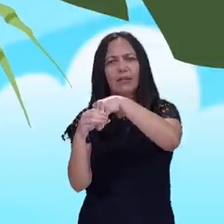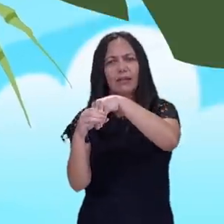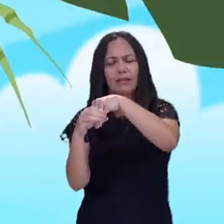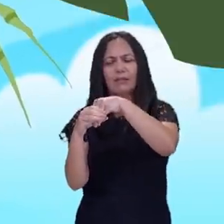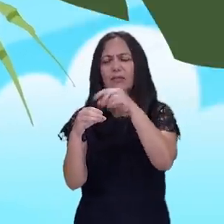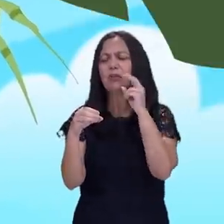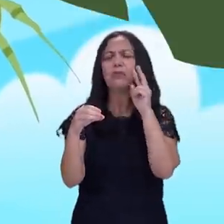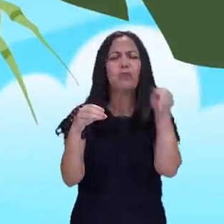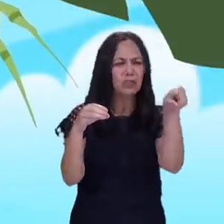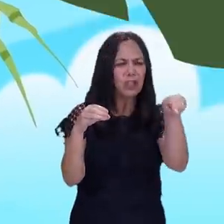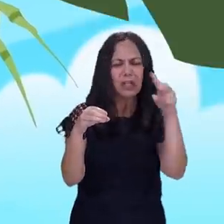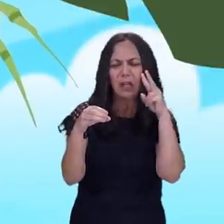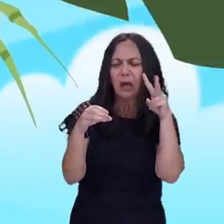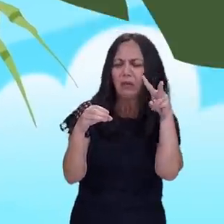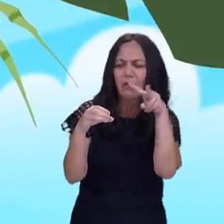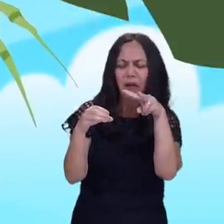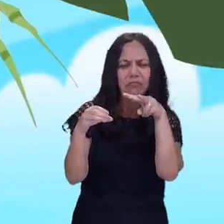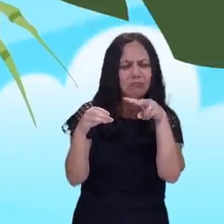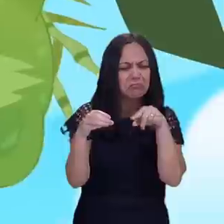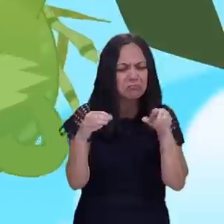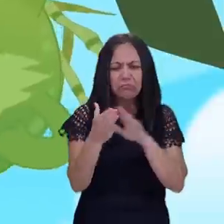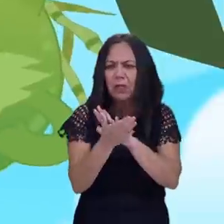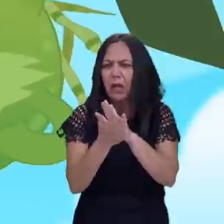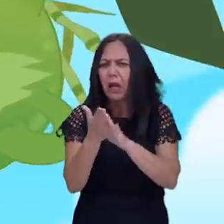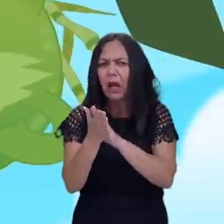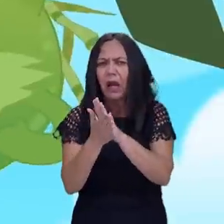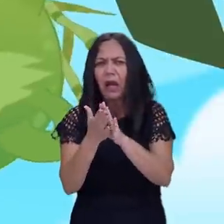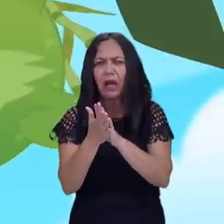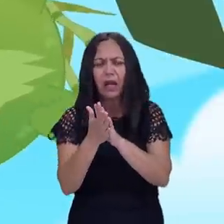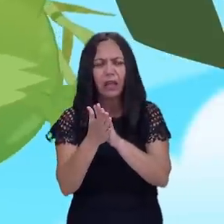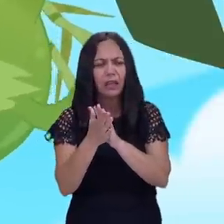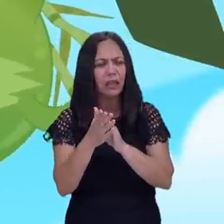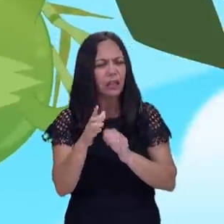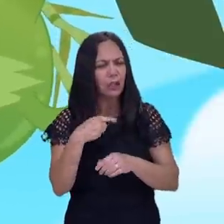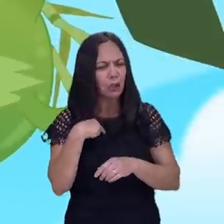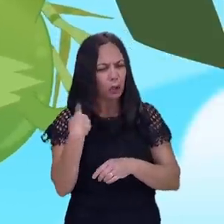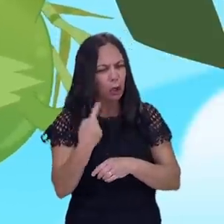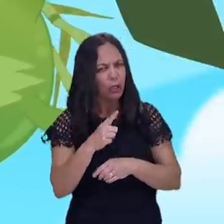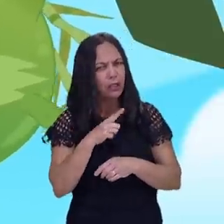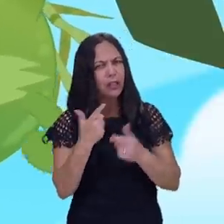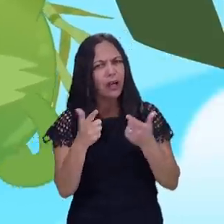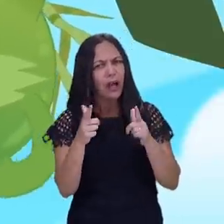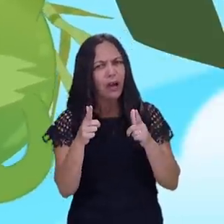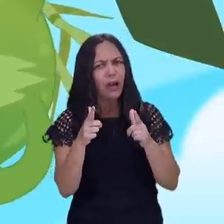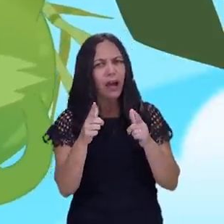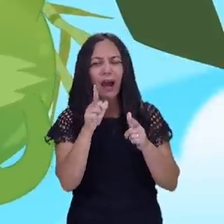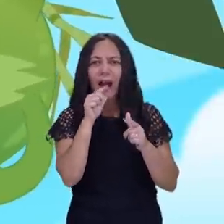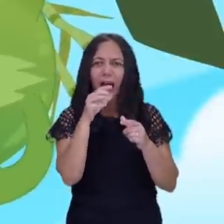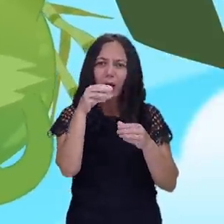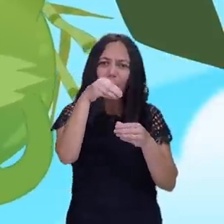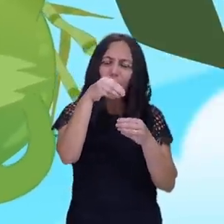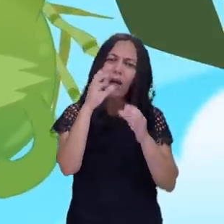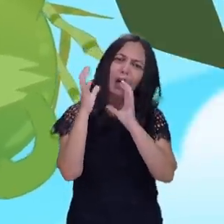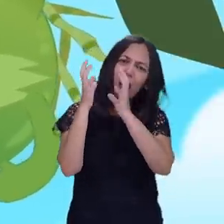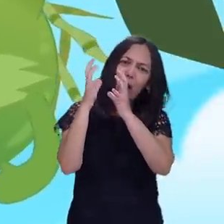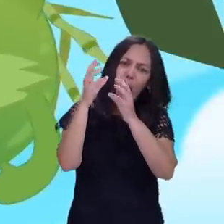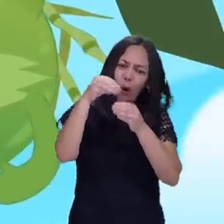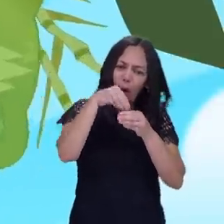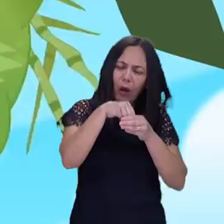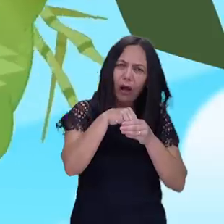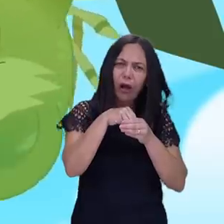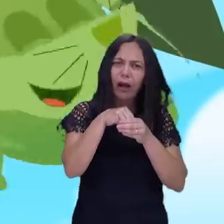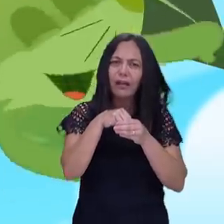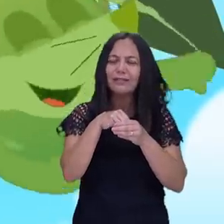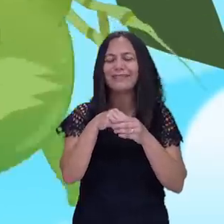acharam? Não. Não, nada aqui. Será que nós não temos água de coco? Será?